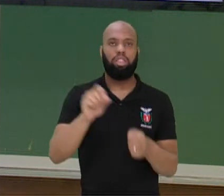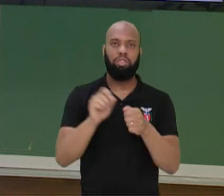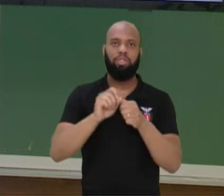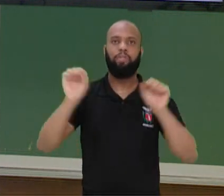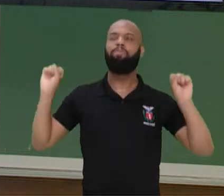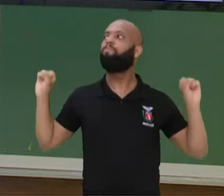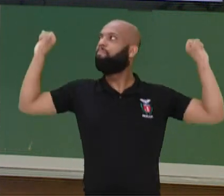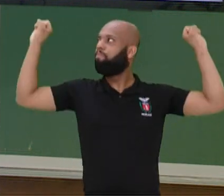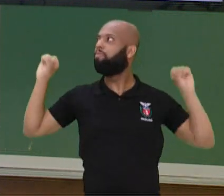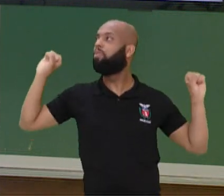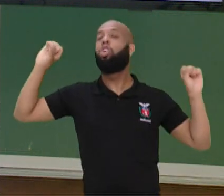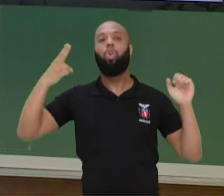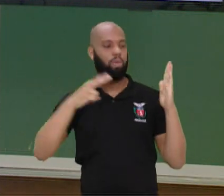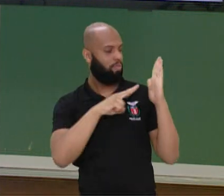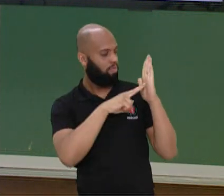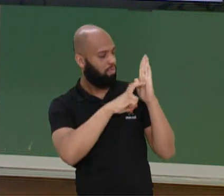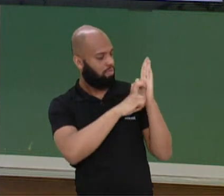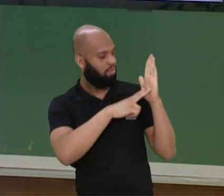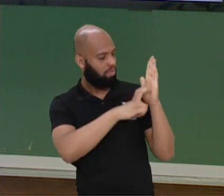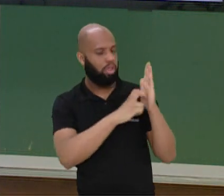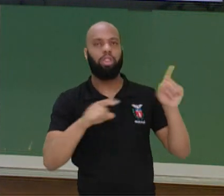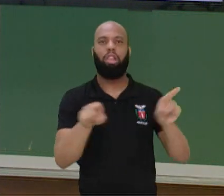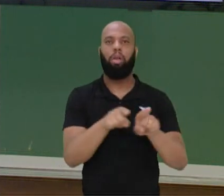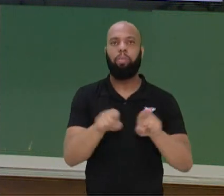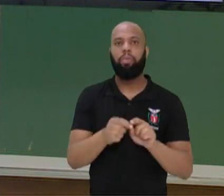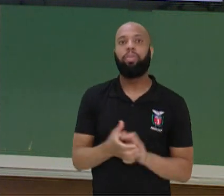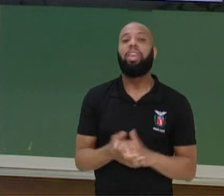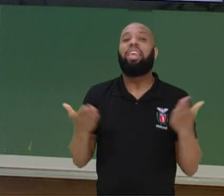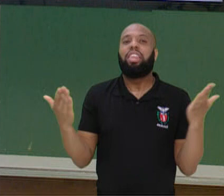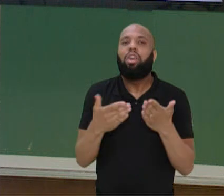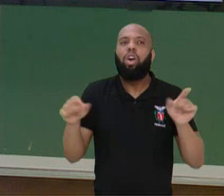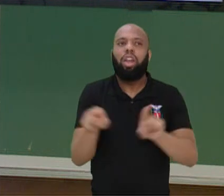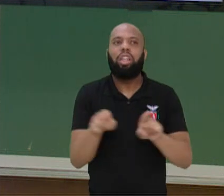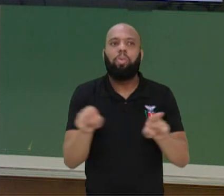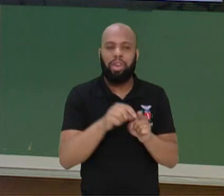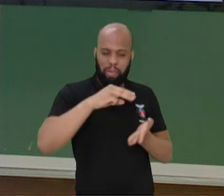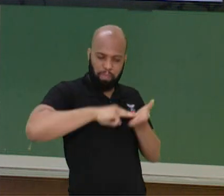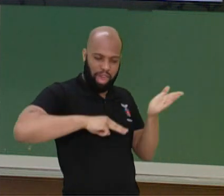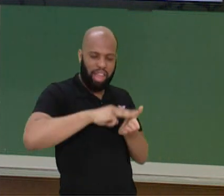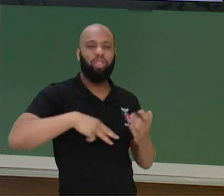teste. E aí agora falaremos um pouco sobre os métodos